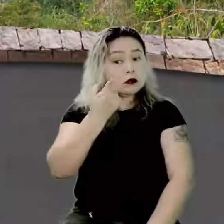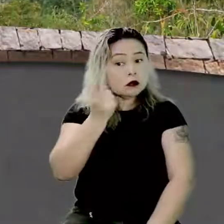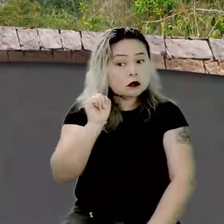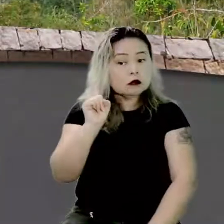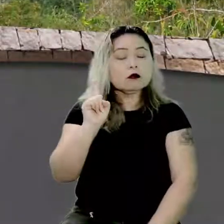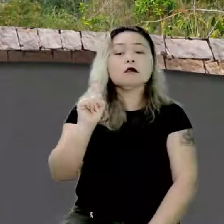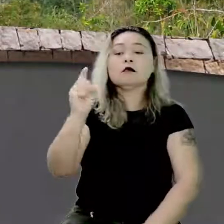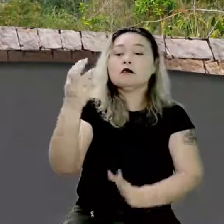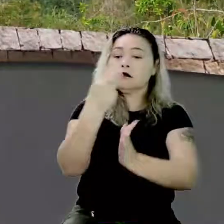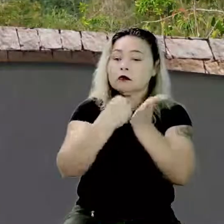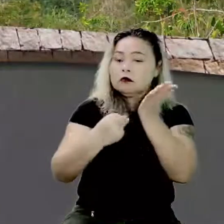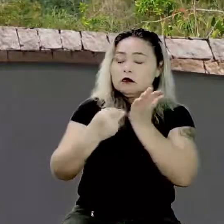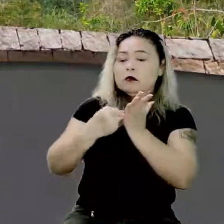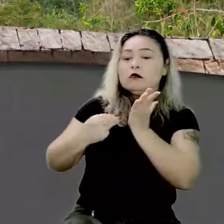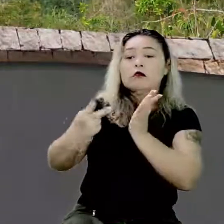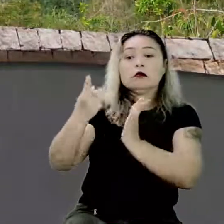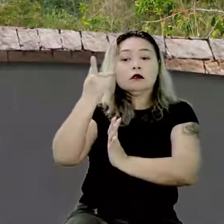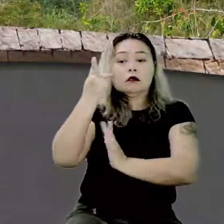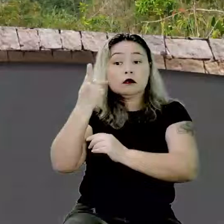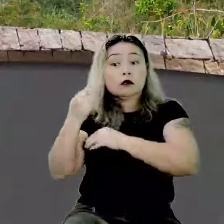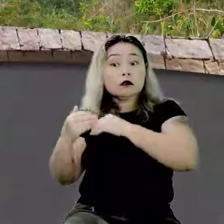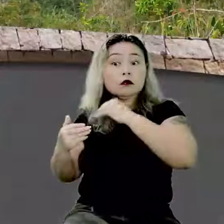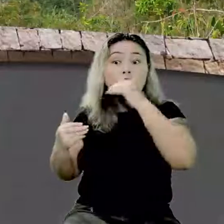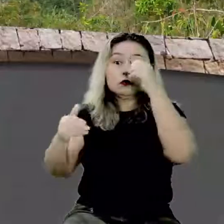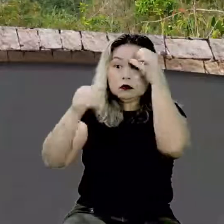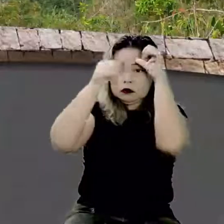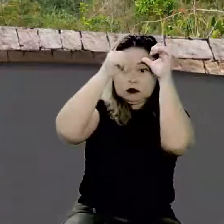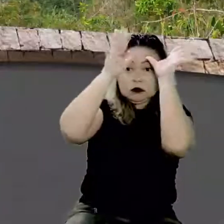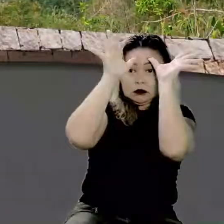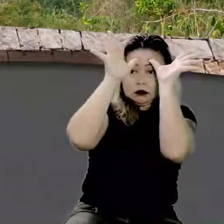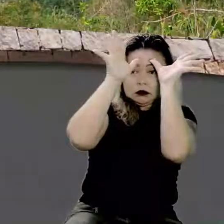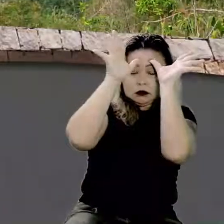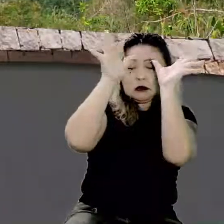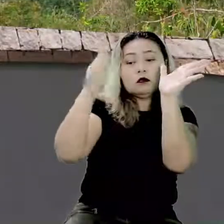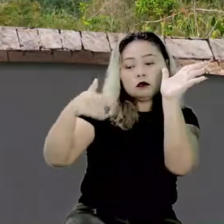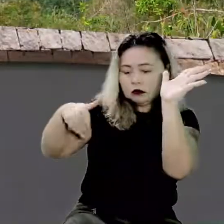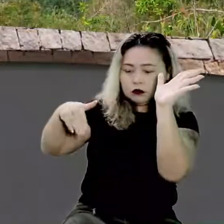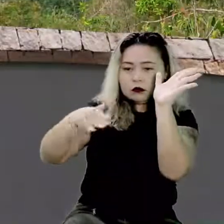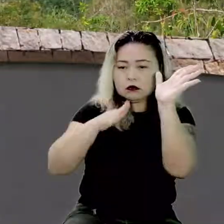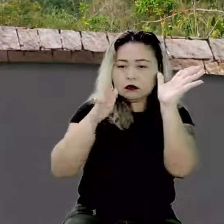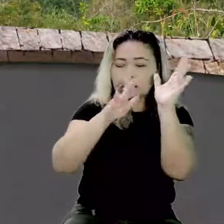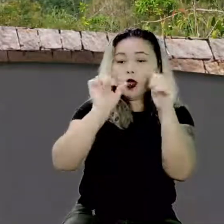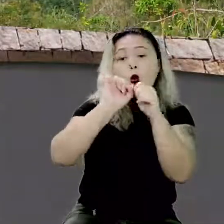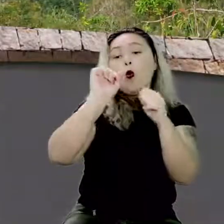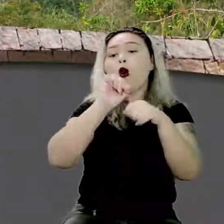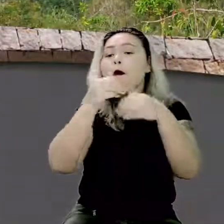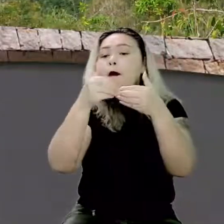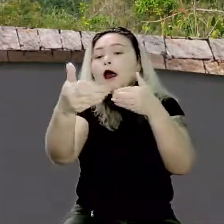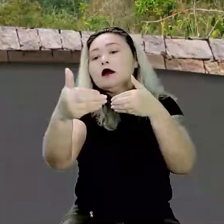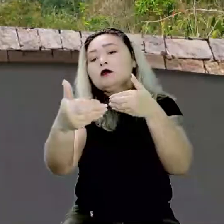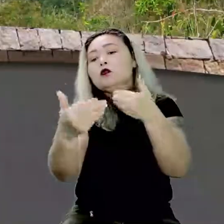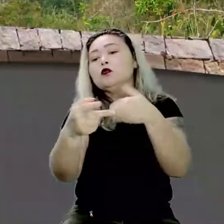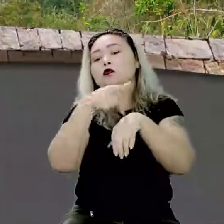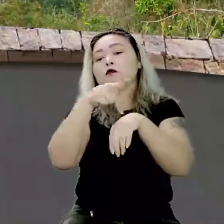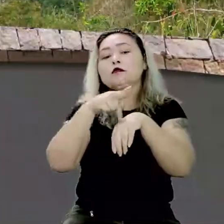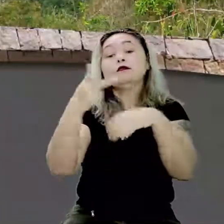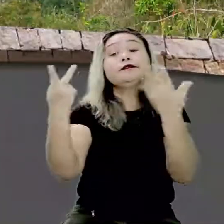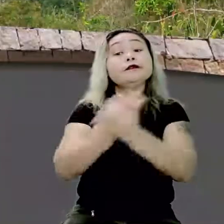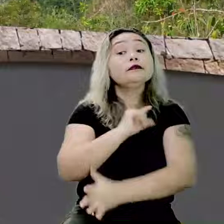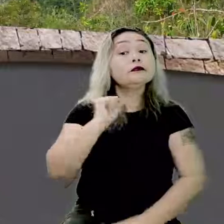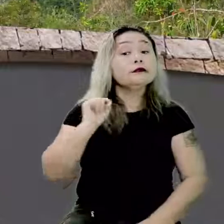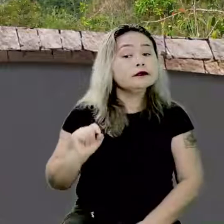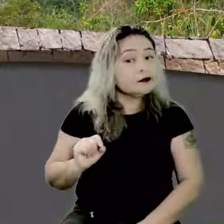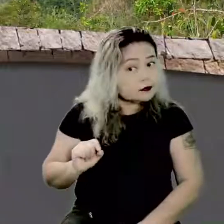viu no mapa, ligou São Paulo até o Acre, já chegando quase no outro país, o que vai